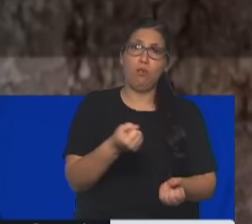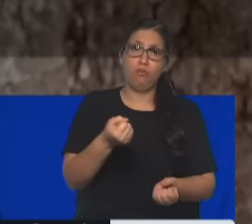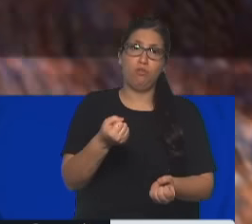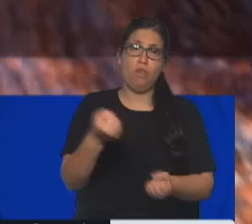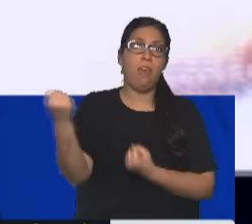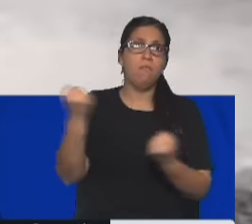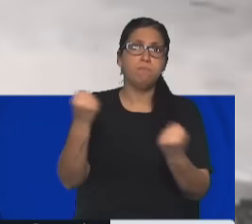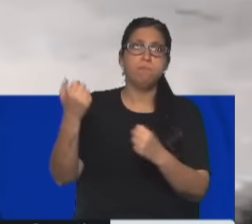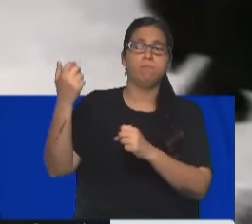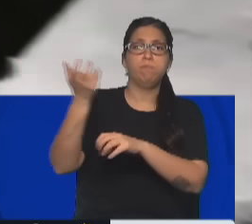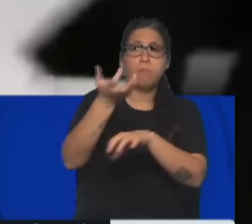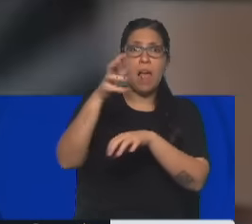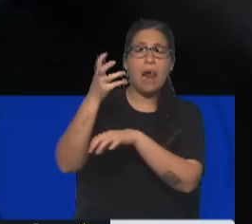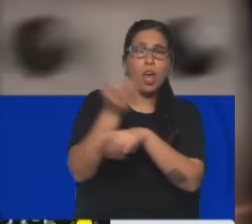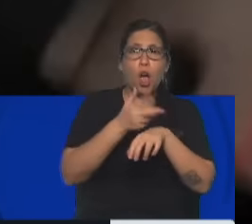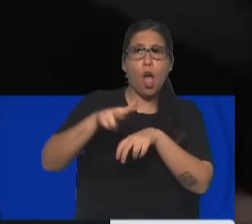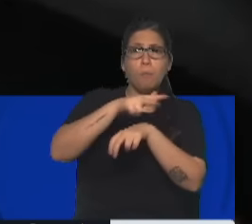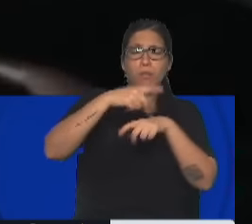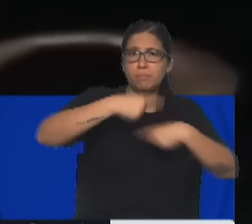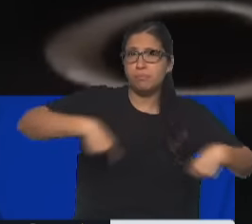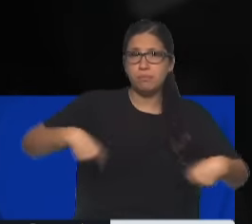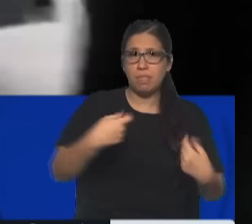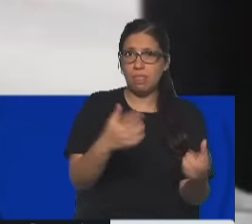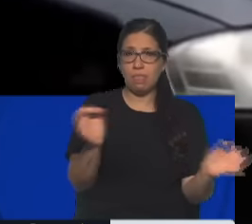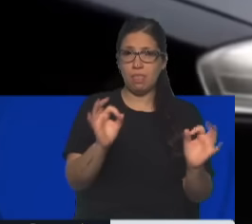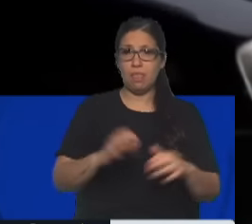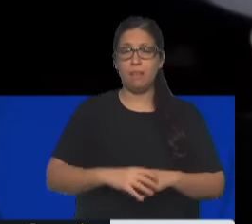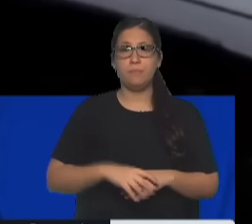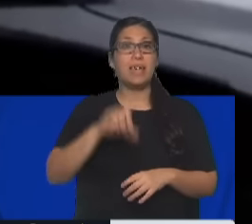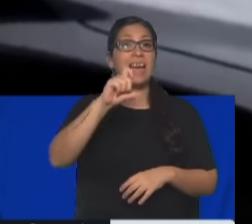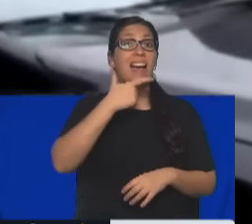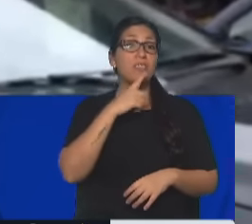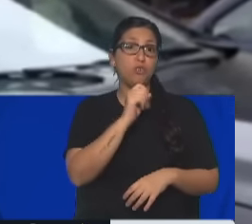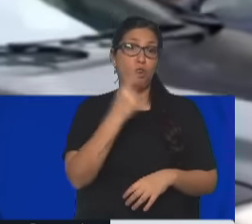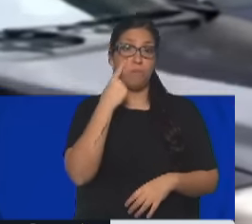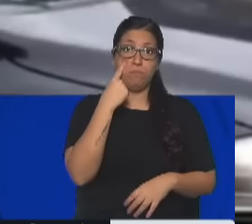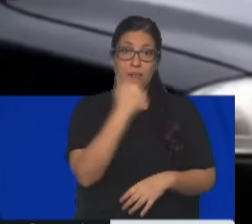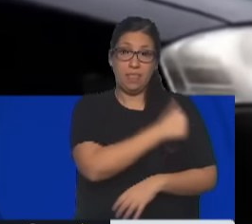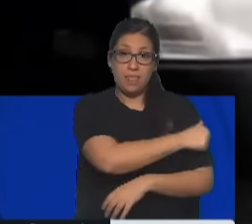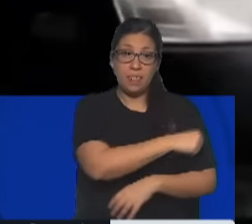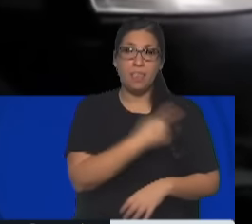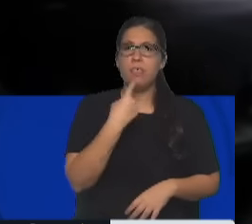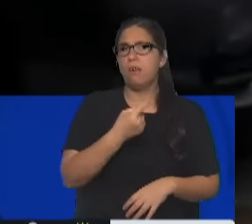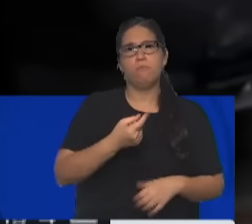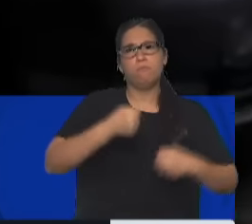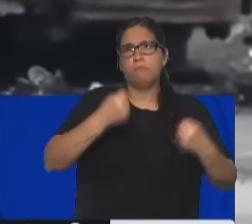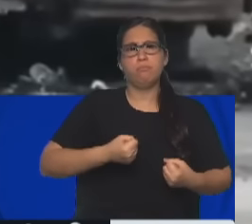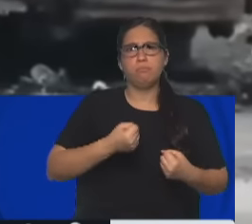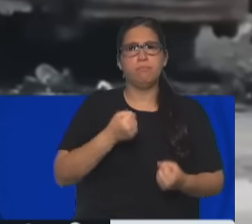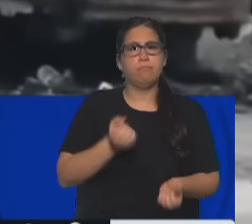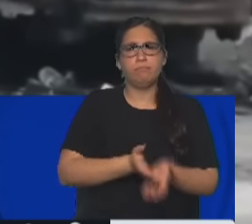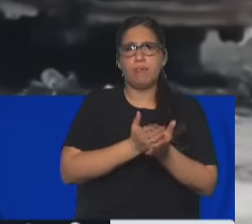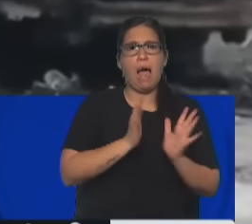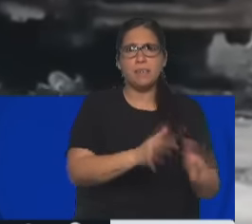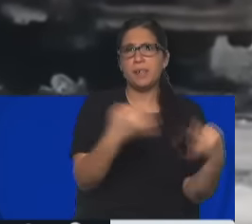apoio logístico. En medio de las críticas, Castro defendió la medida y afirmó que el estado de Río se encuentra